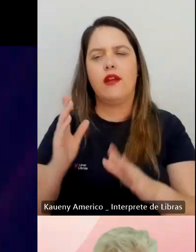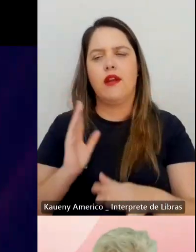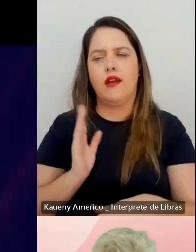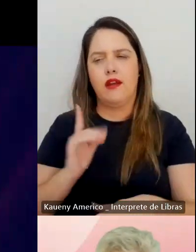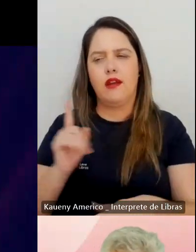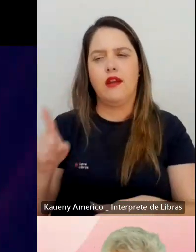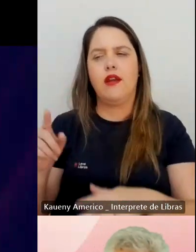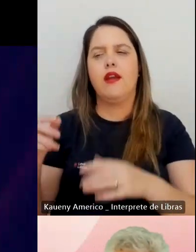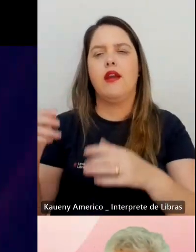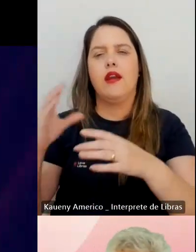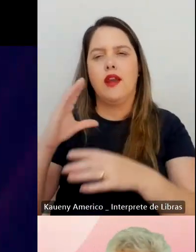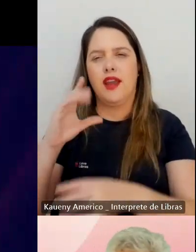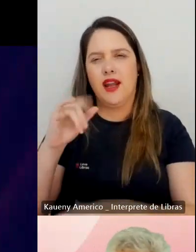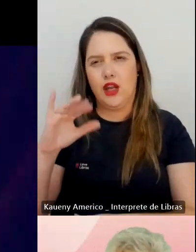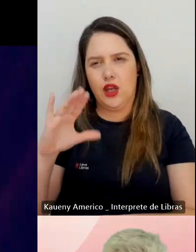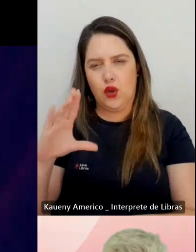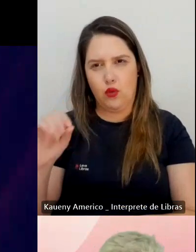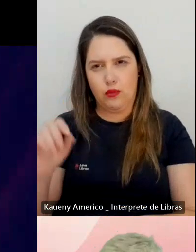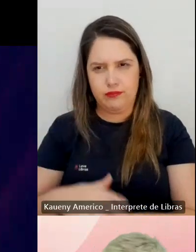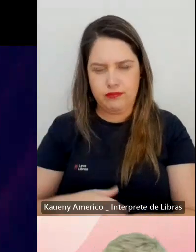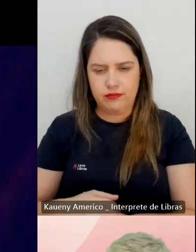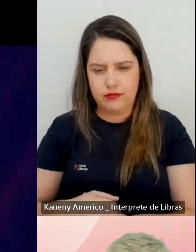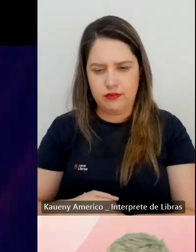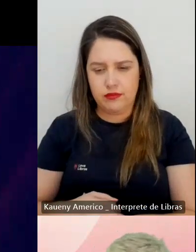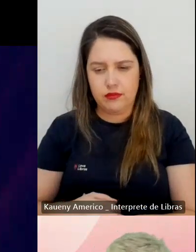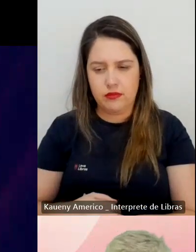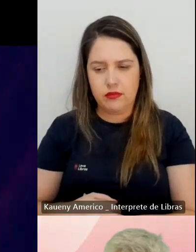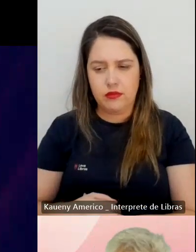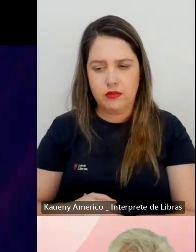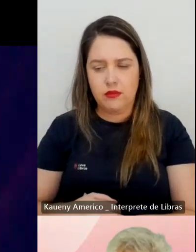clínico. Então, é uma coisa que eu digo que é